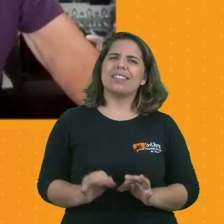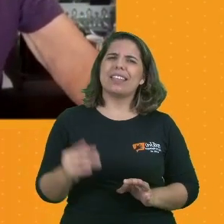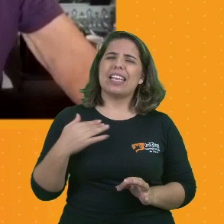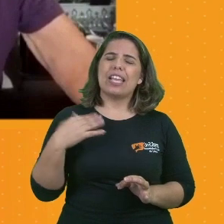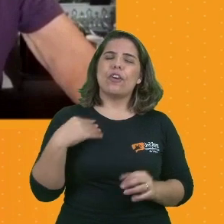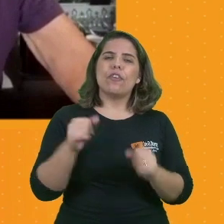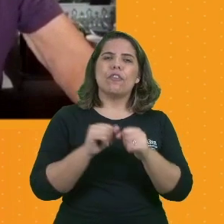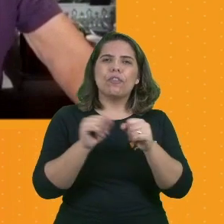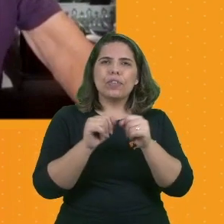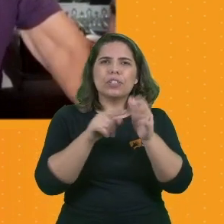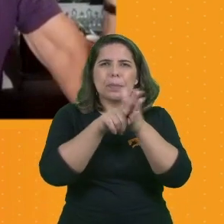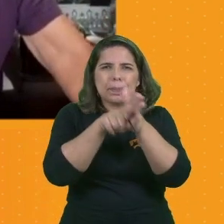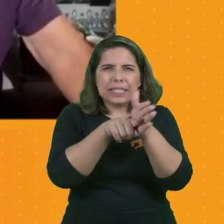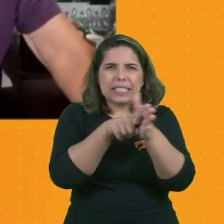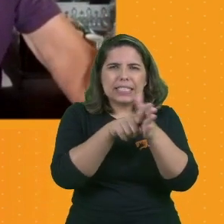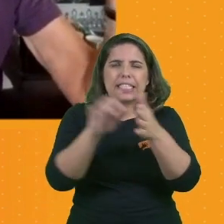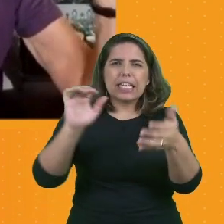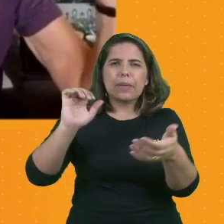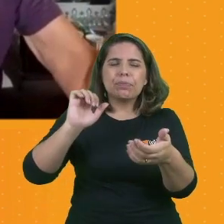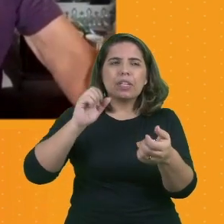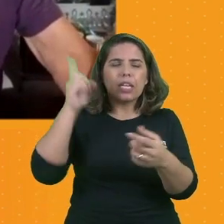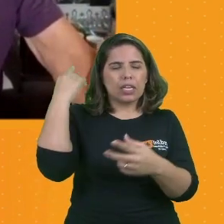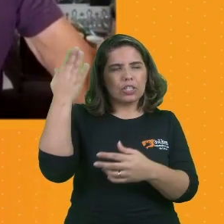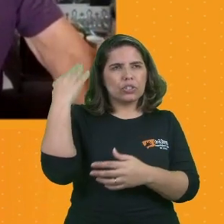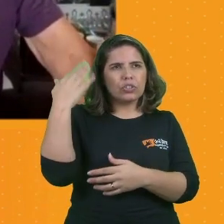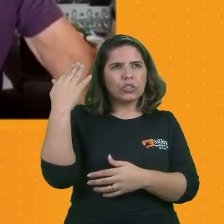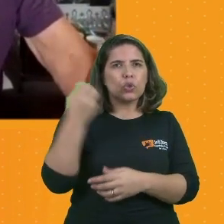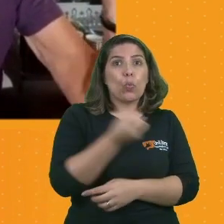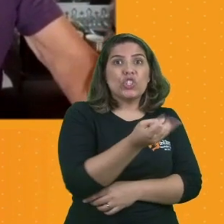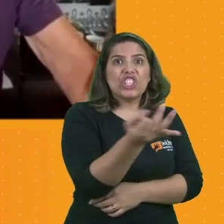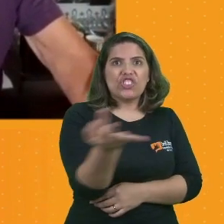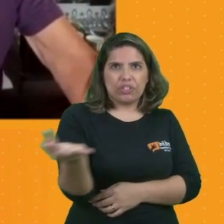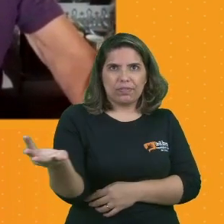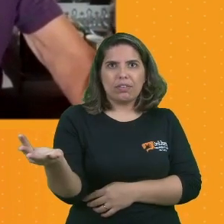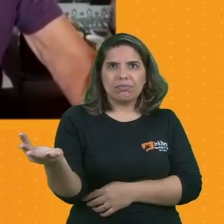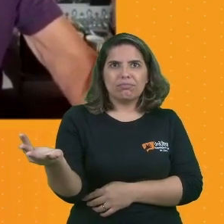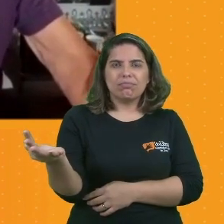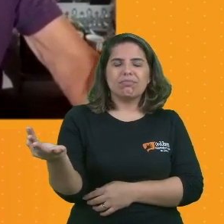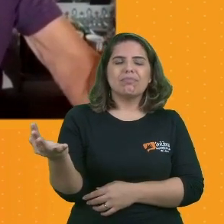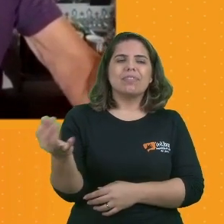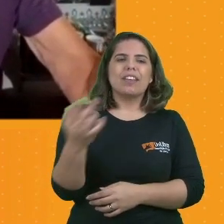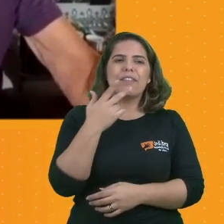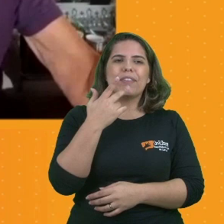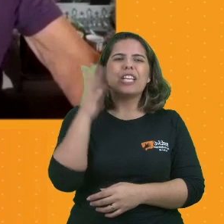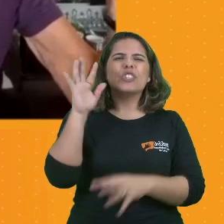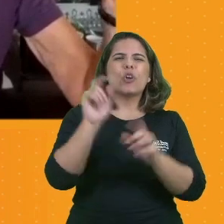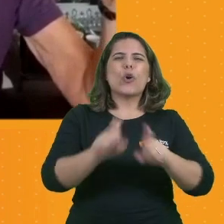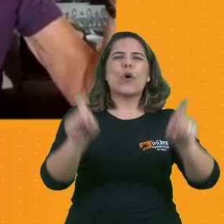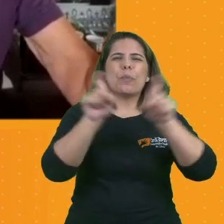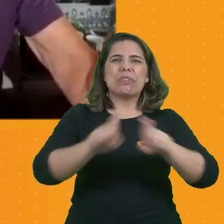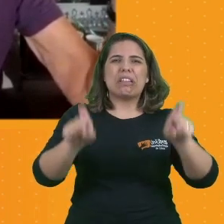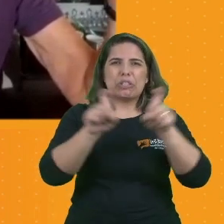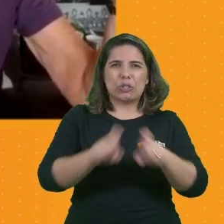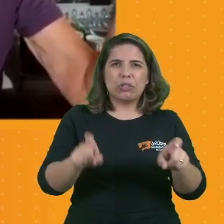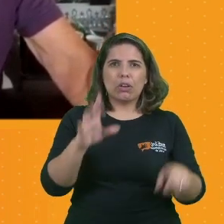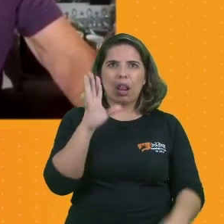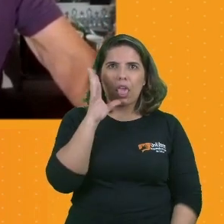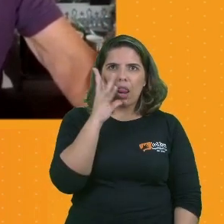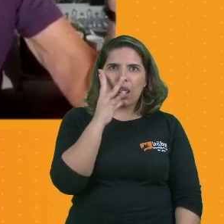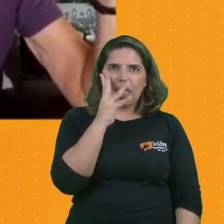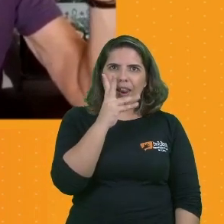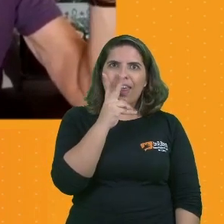como eu fiz uma tempo através de computadores que levavam